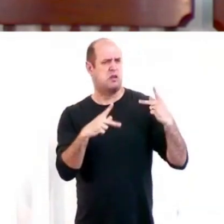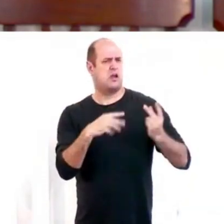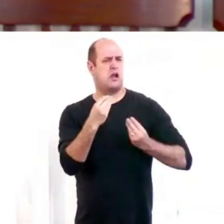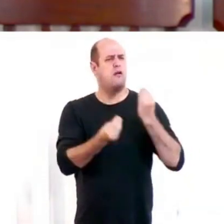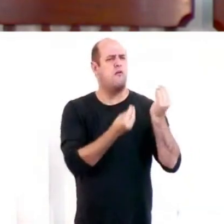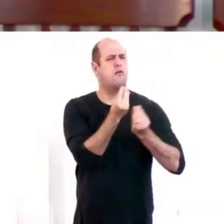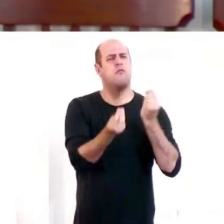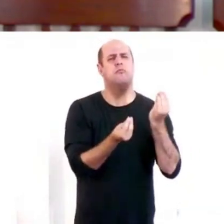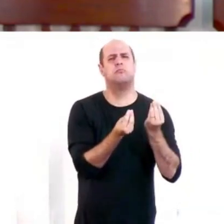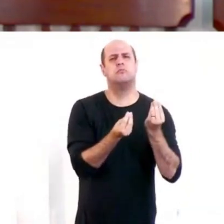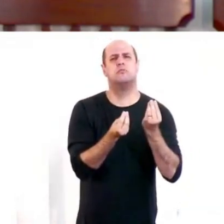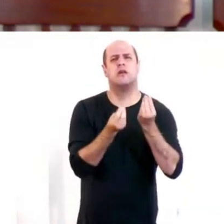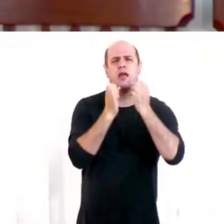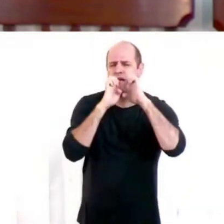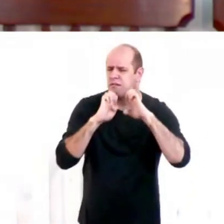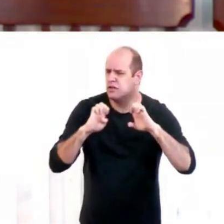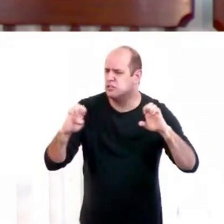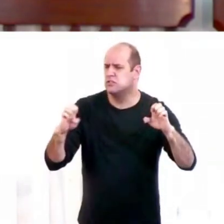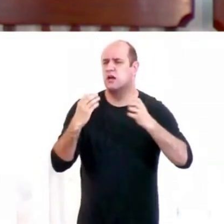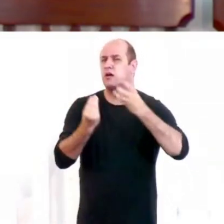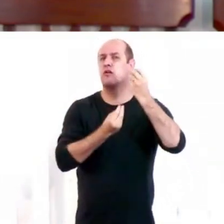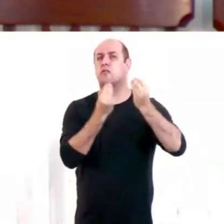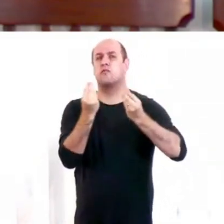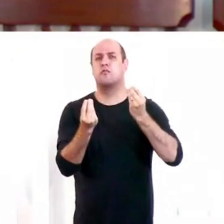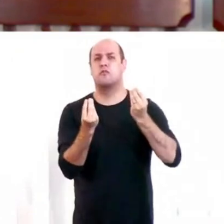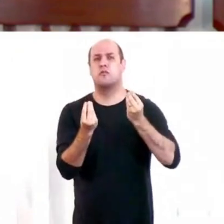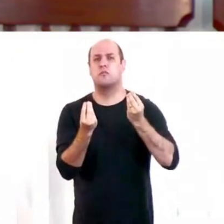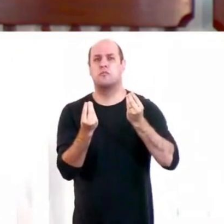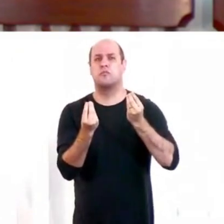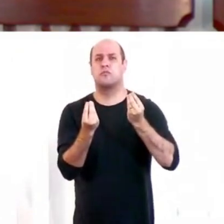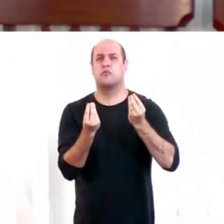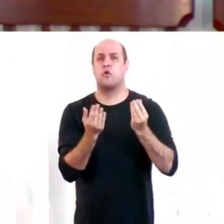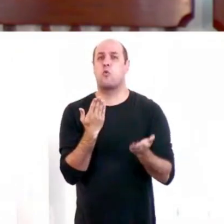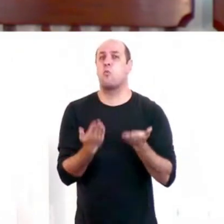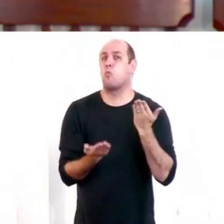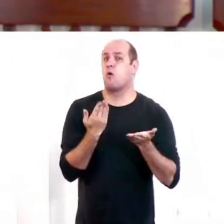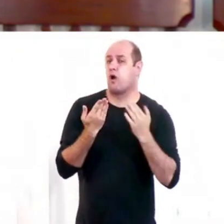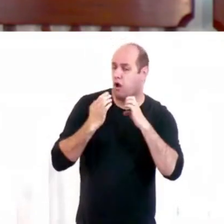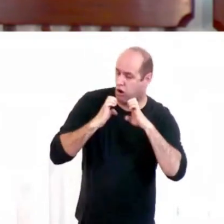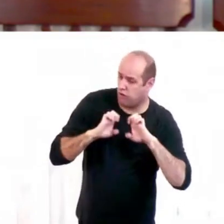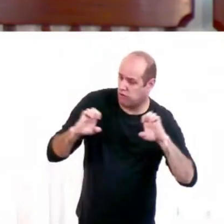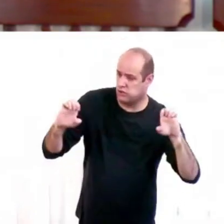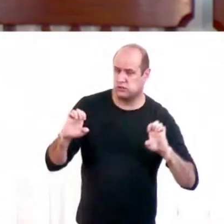Qual evangelho temos levado a nossos irmãos, amigos e parentes?